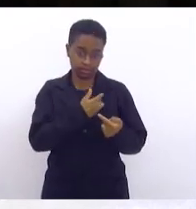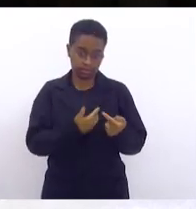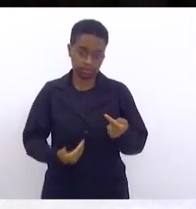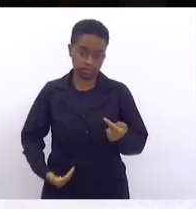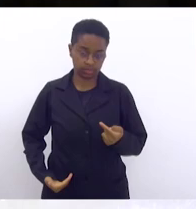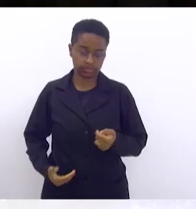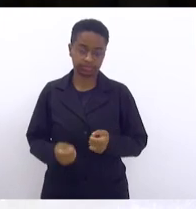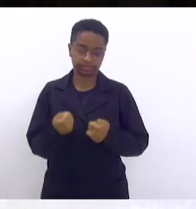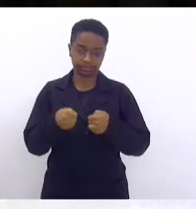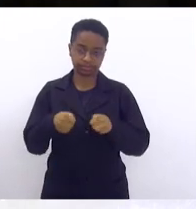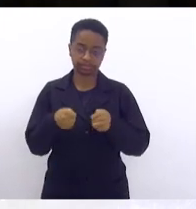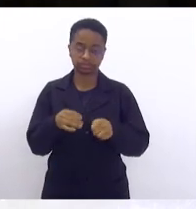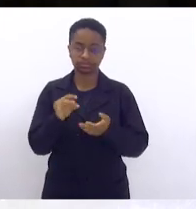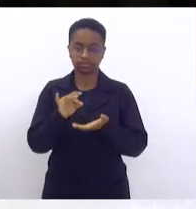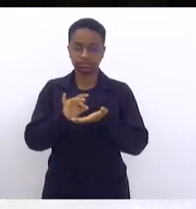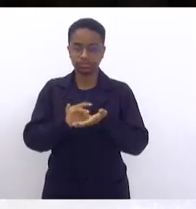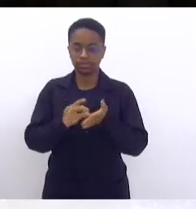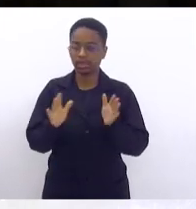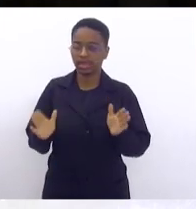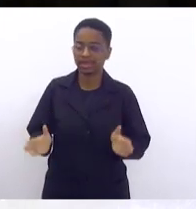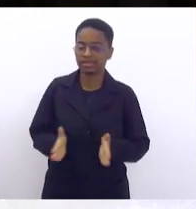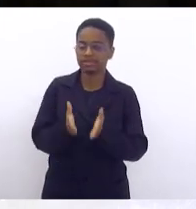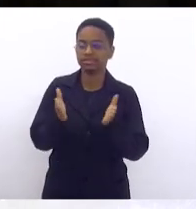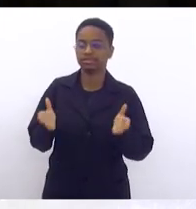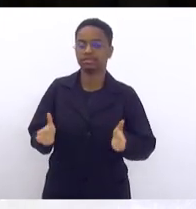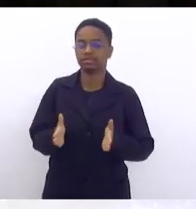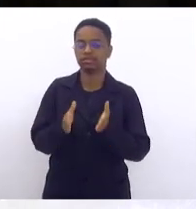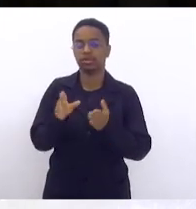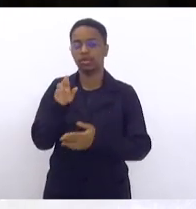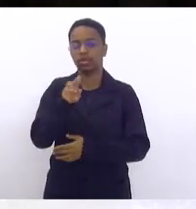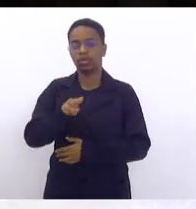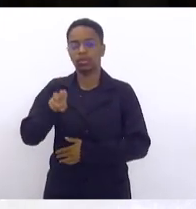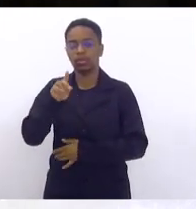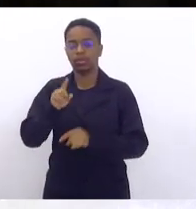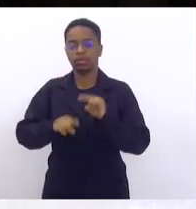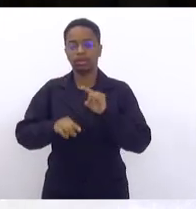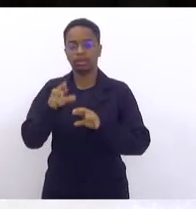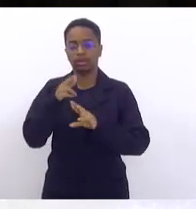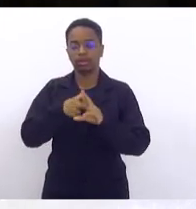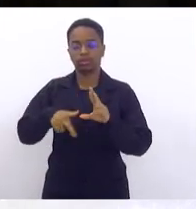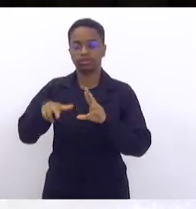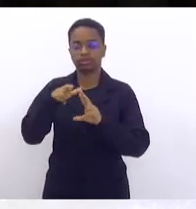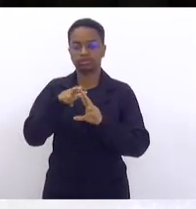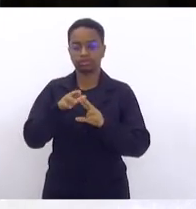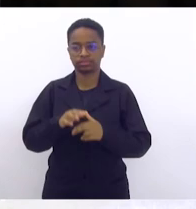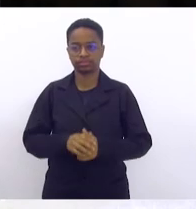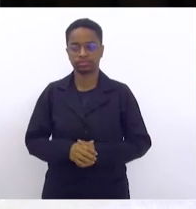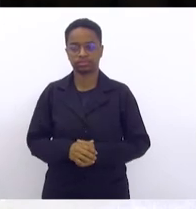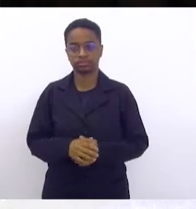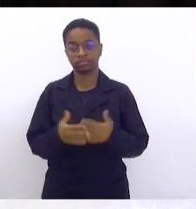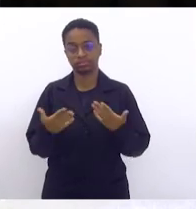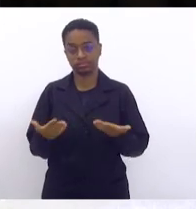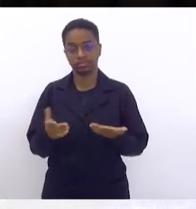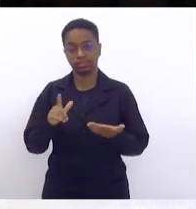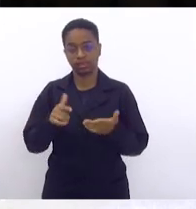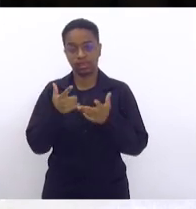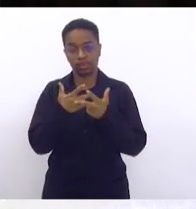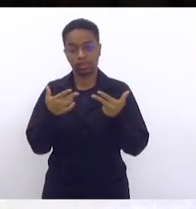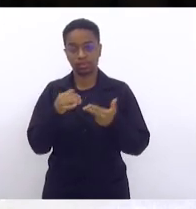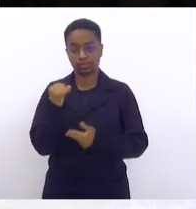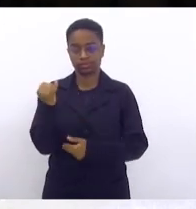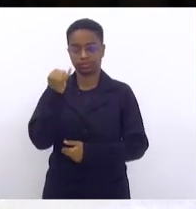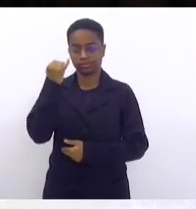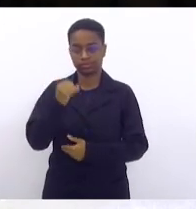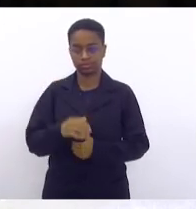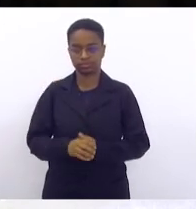deveriam incentivar o consumo de materiais reciclados isso é um ponto bastante importante